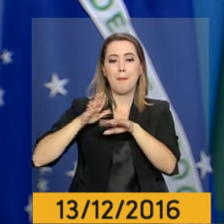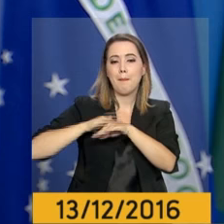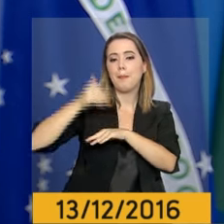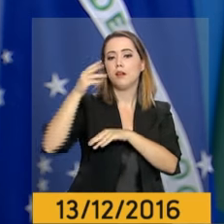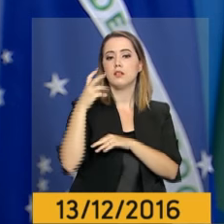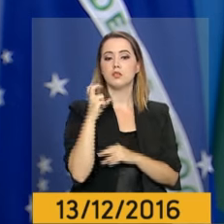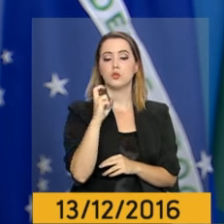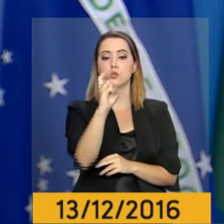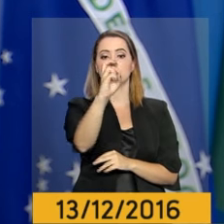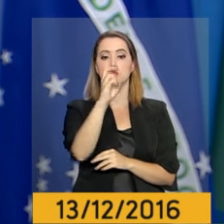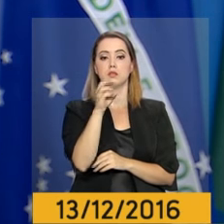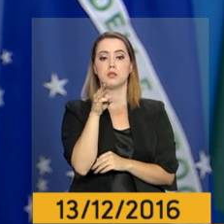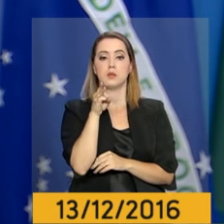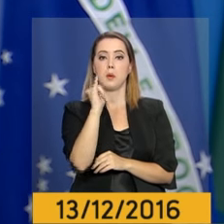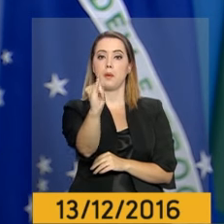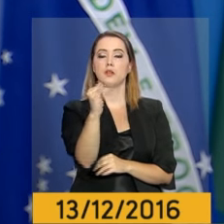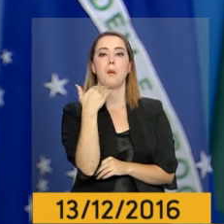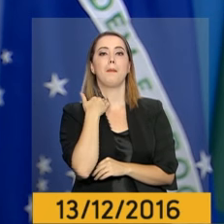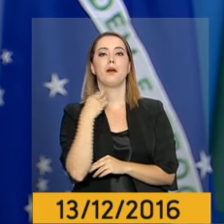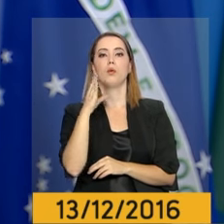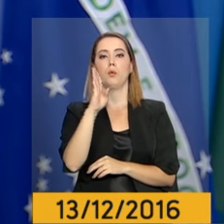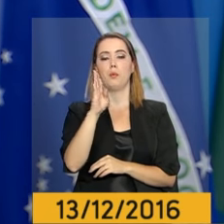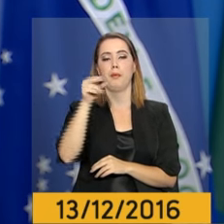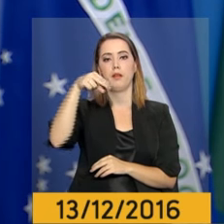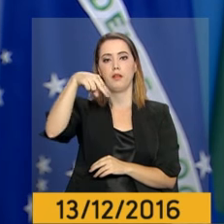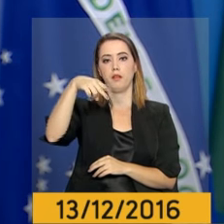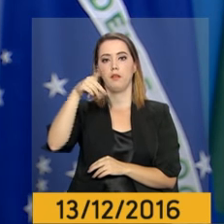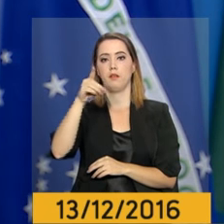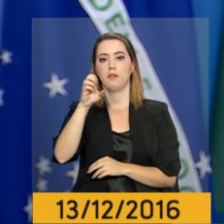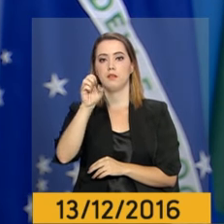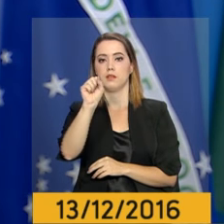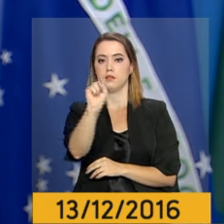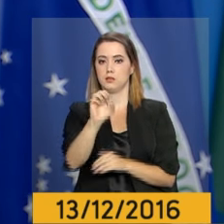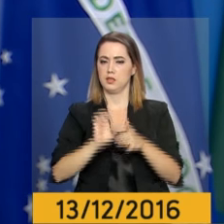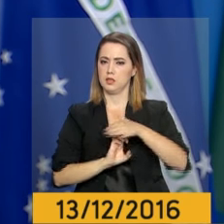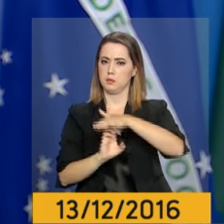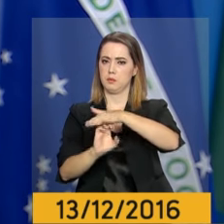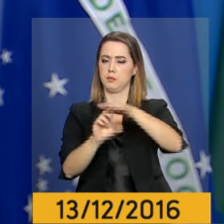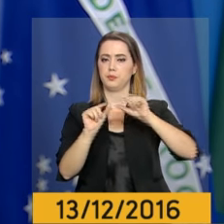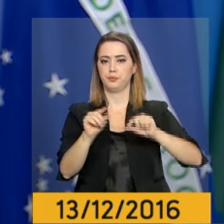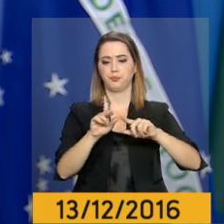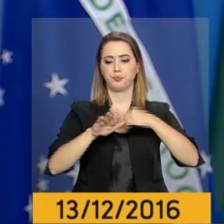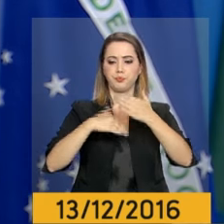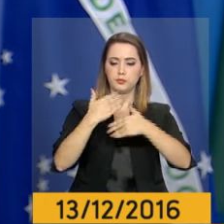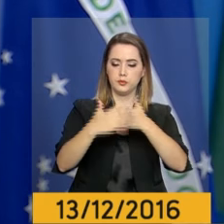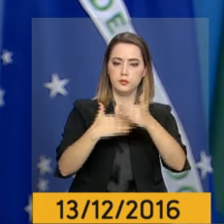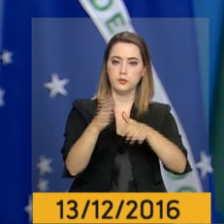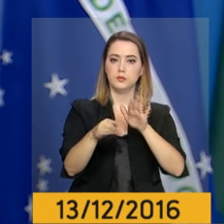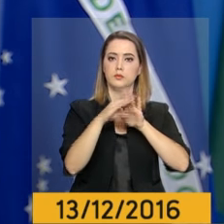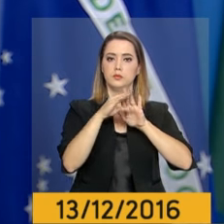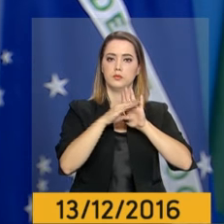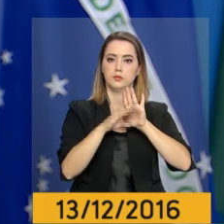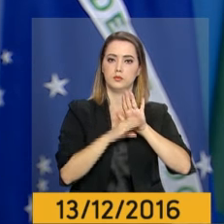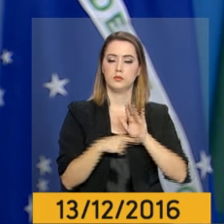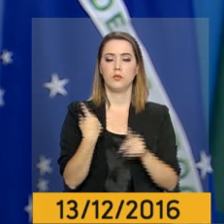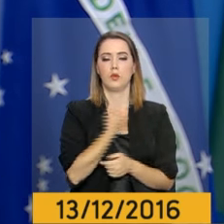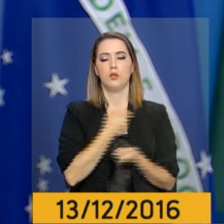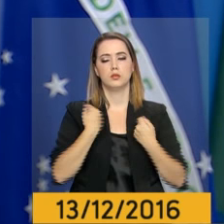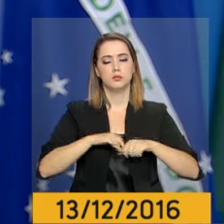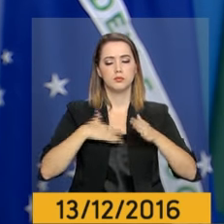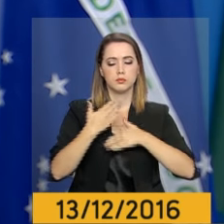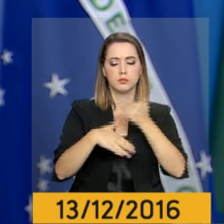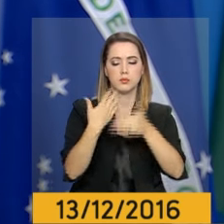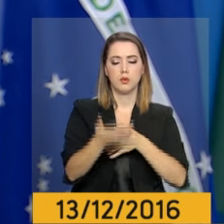tanto pelo BNDS e outros tantos projetos que irão adiante. Então, nós temos eh que seguir adiante. Para